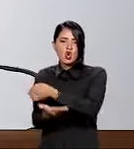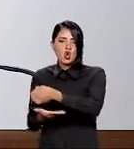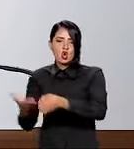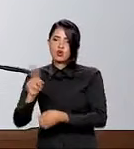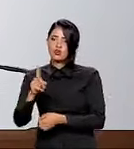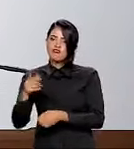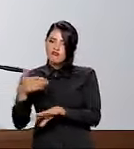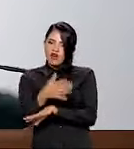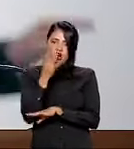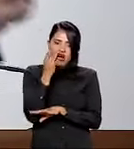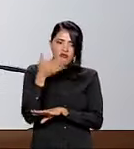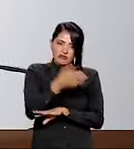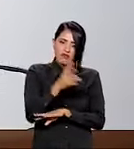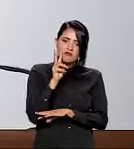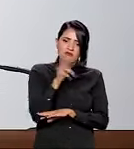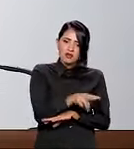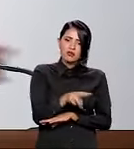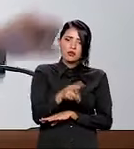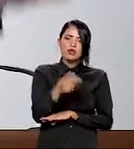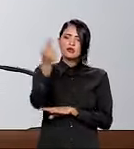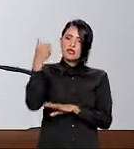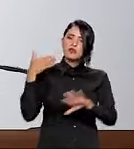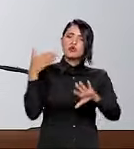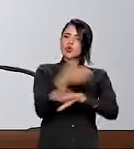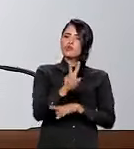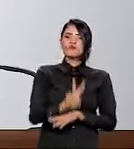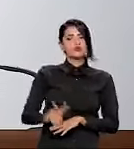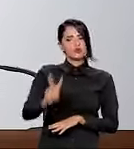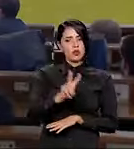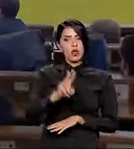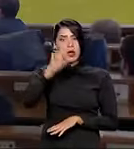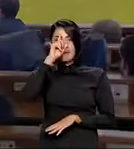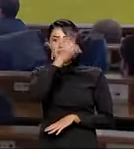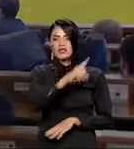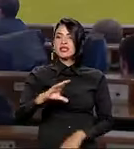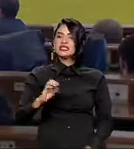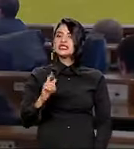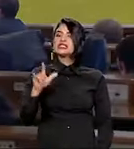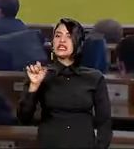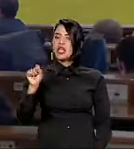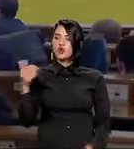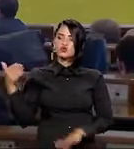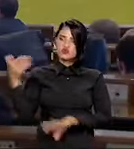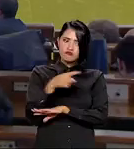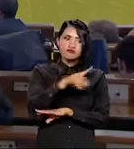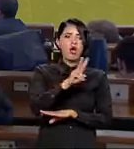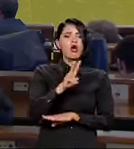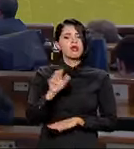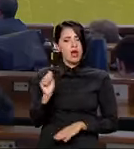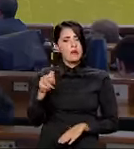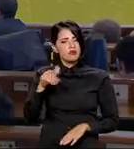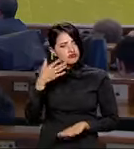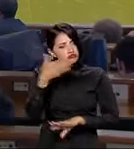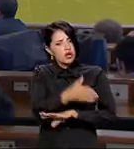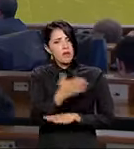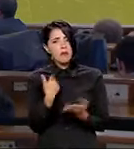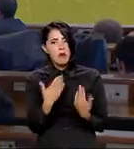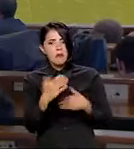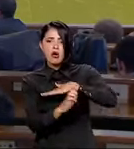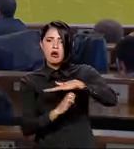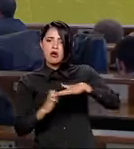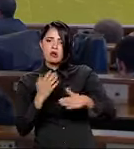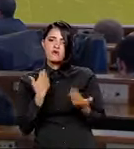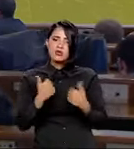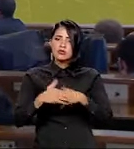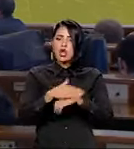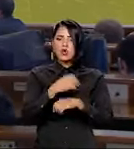pessoas irem lá para ver. Eu fazia tempo que não era na Venezuela, mandei o Celso Amorim lá. Conversar com empresários,